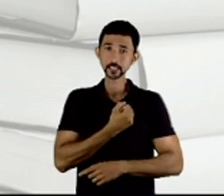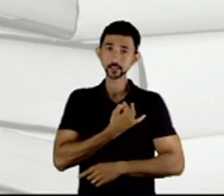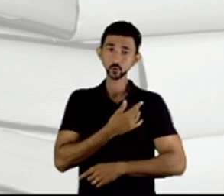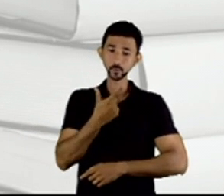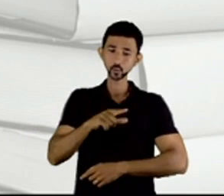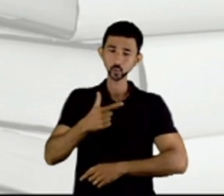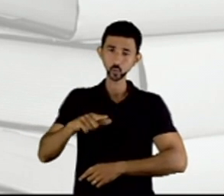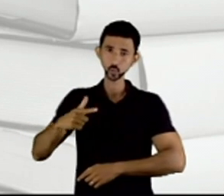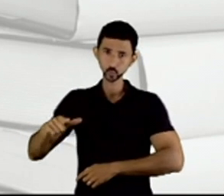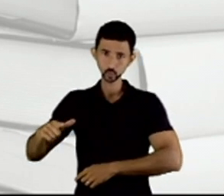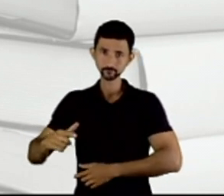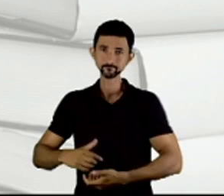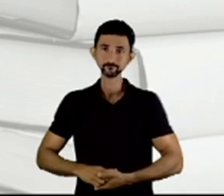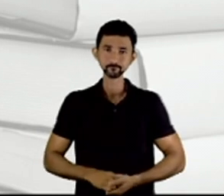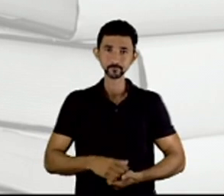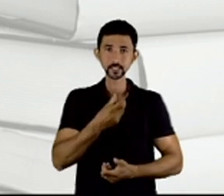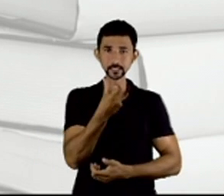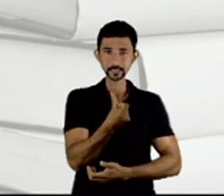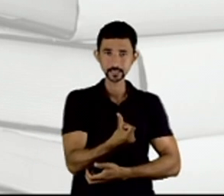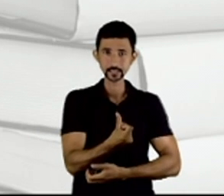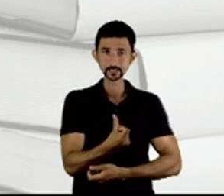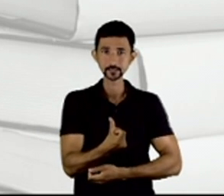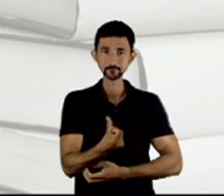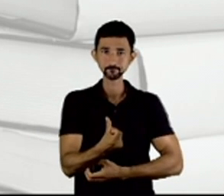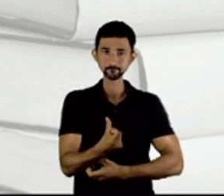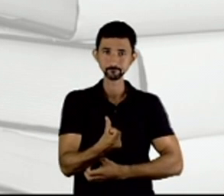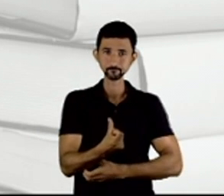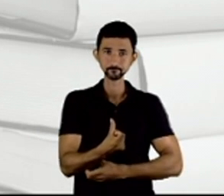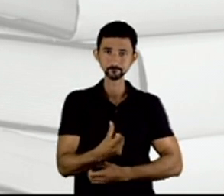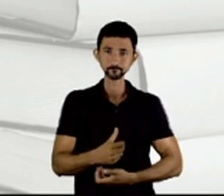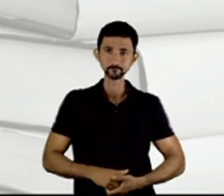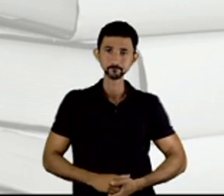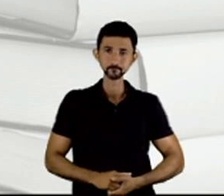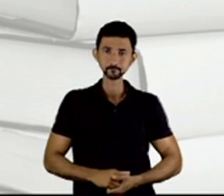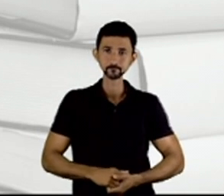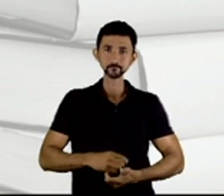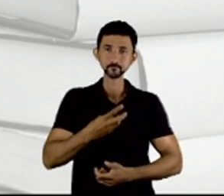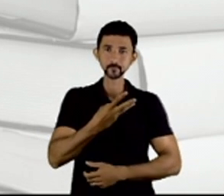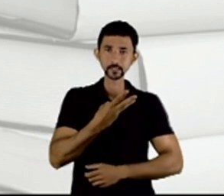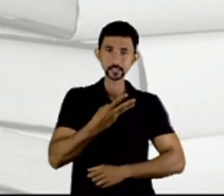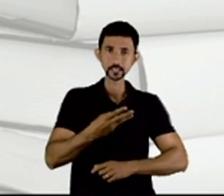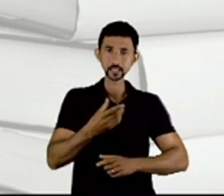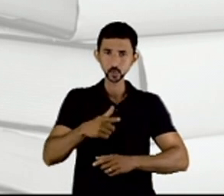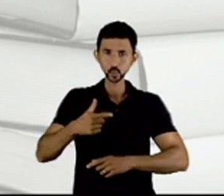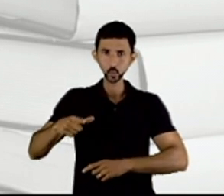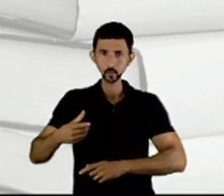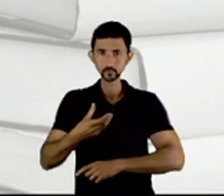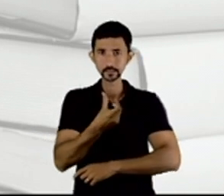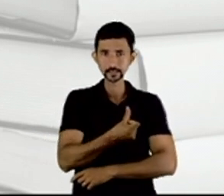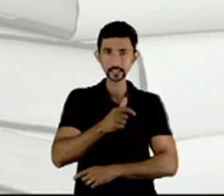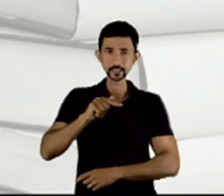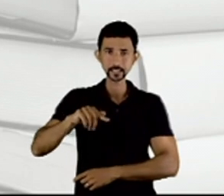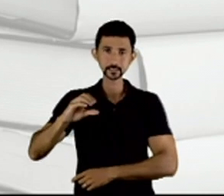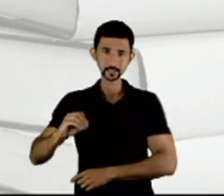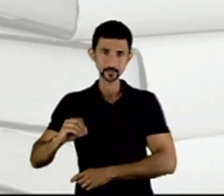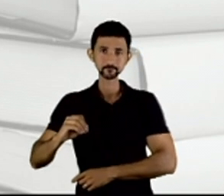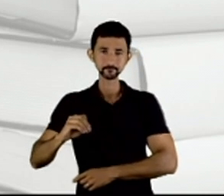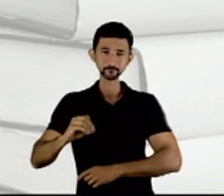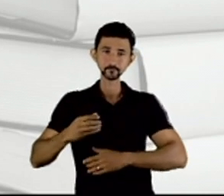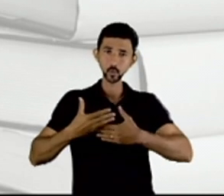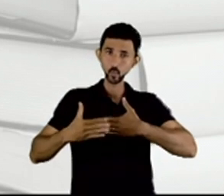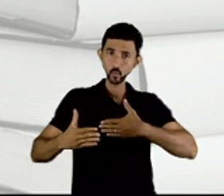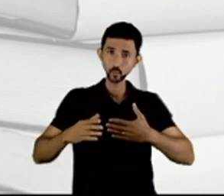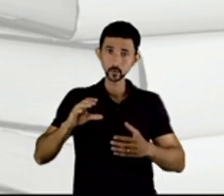a repetição do período, que é o 6, na verdade, os 3 algarismos até a repetição, que é o 6, 7, 0. Então, a partir